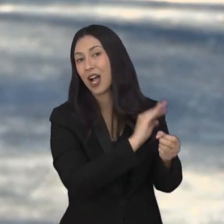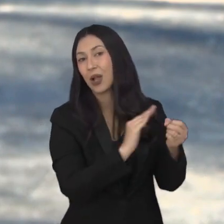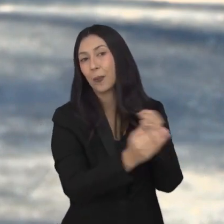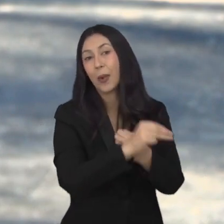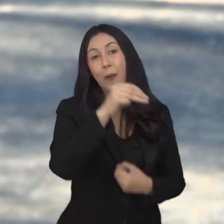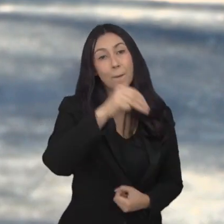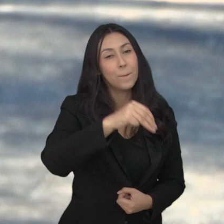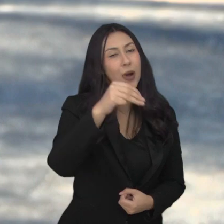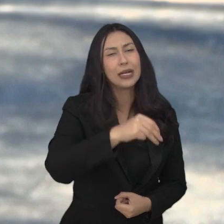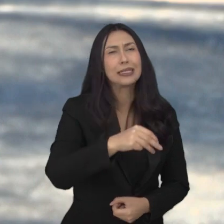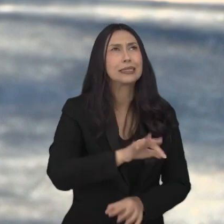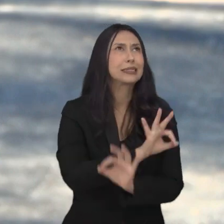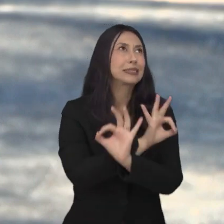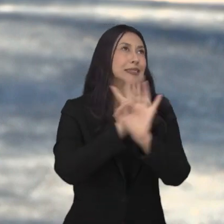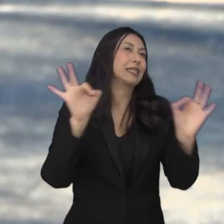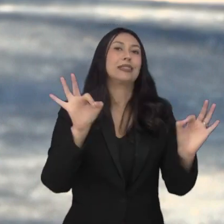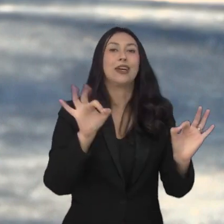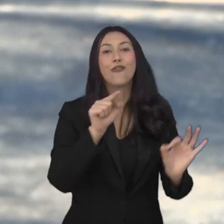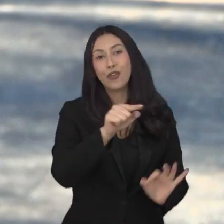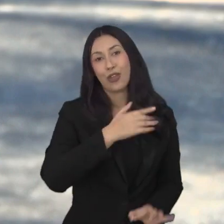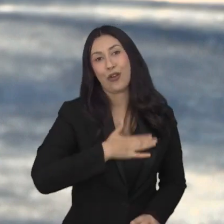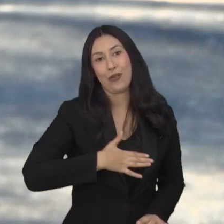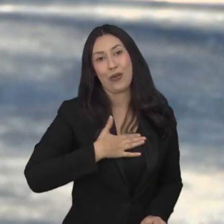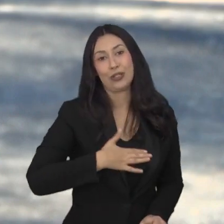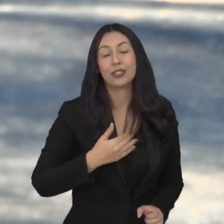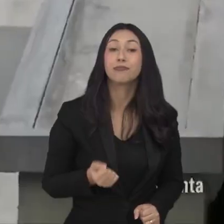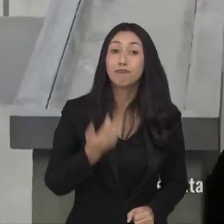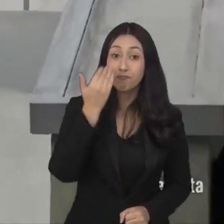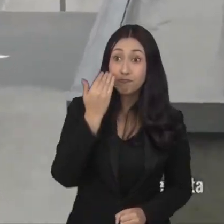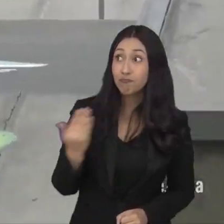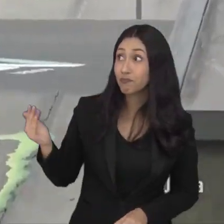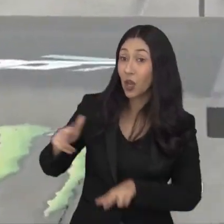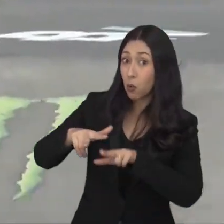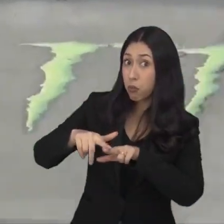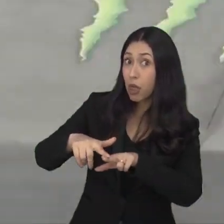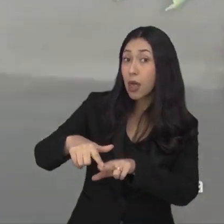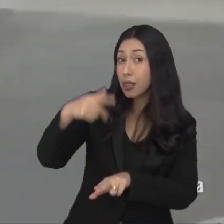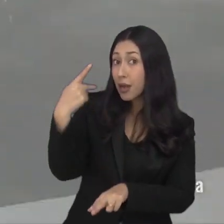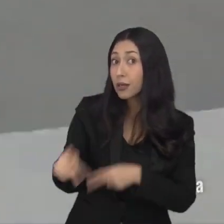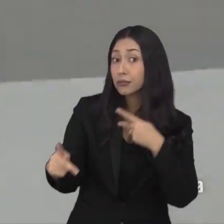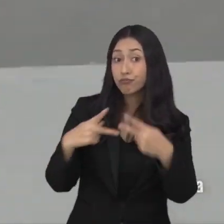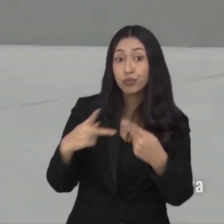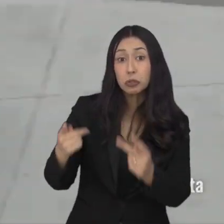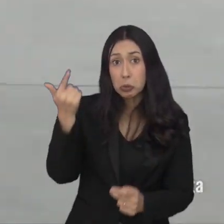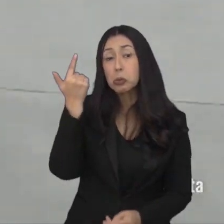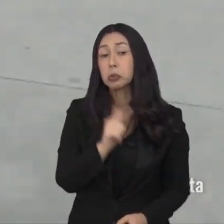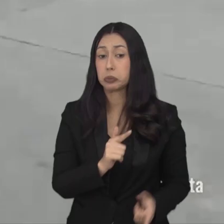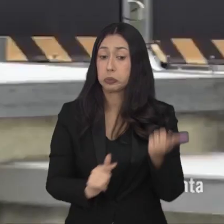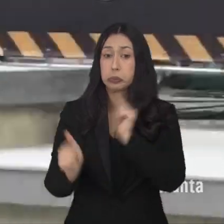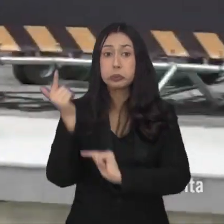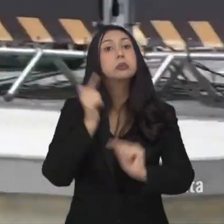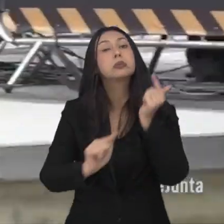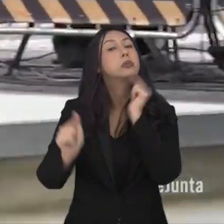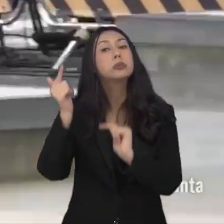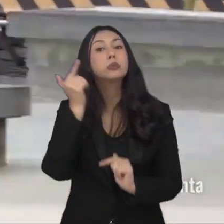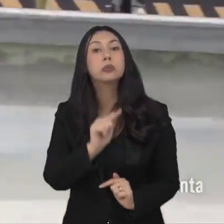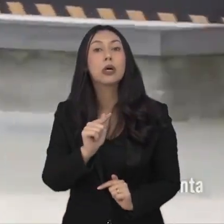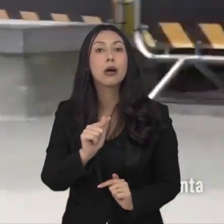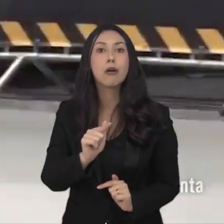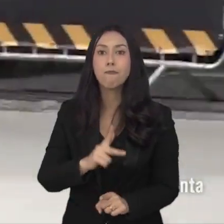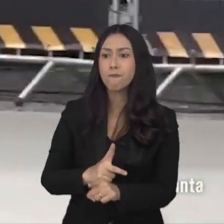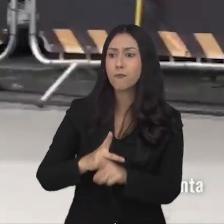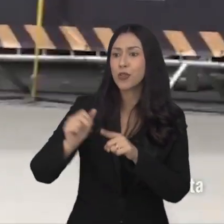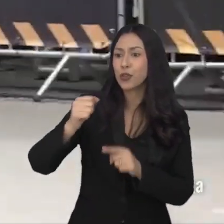pista ali no Morumbi, que eu tenho certeza que você vai gostar muito. E o skate já rendeu bons resultados para a cidade.